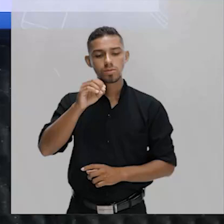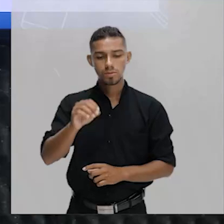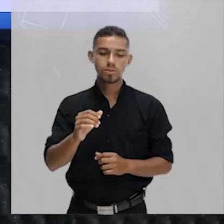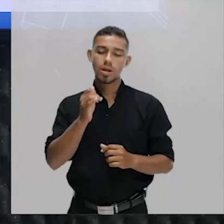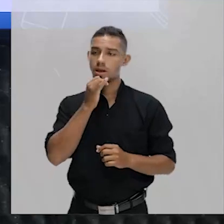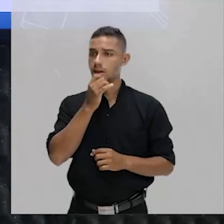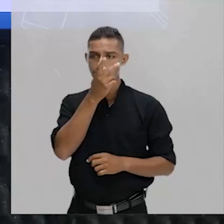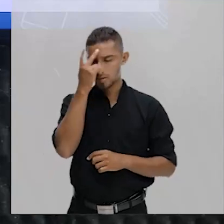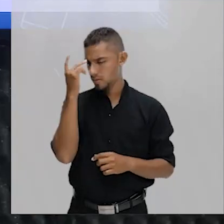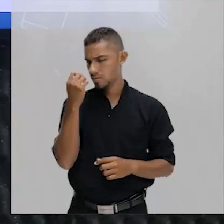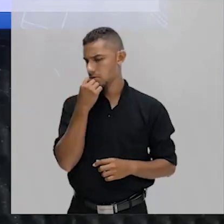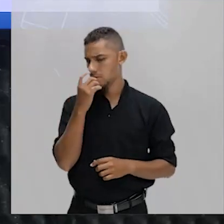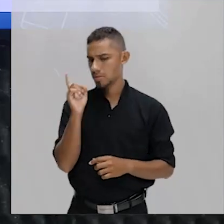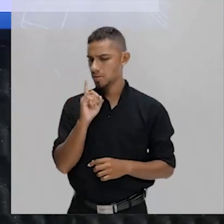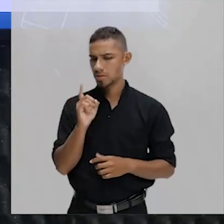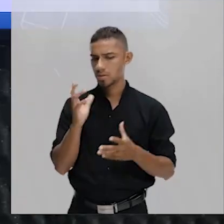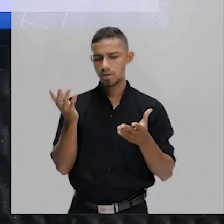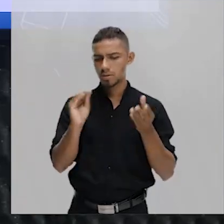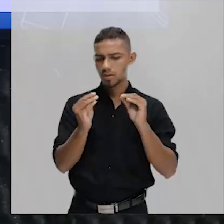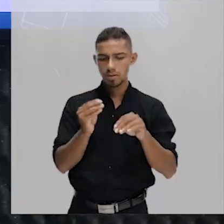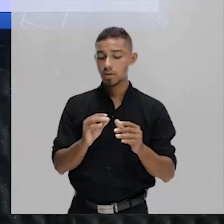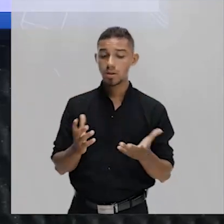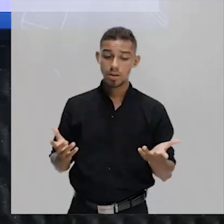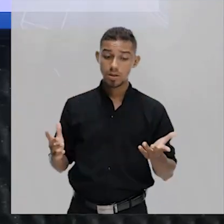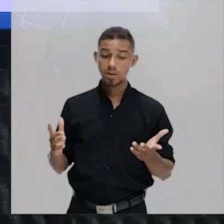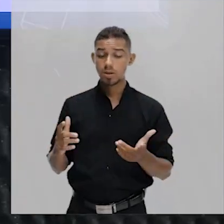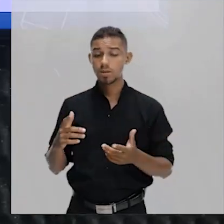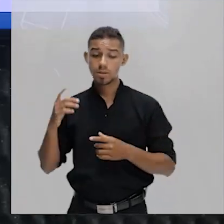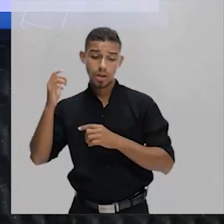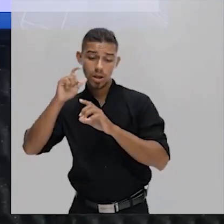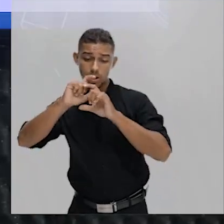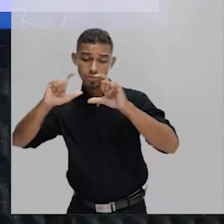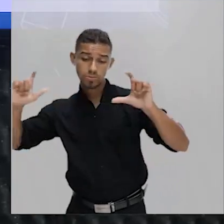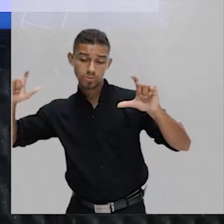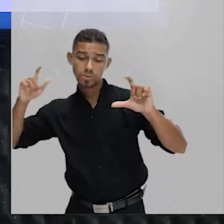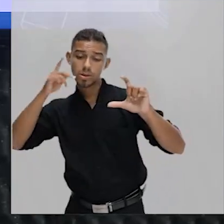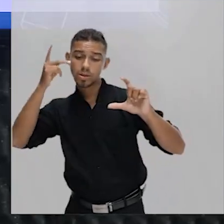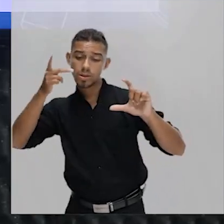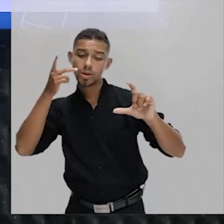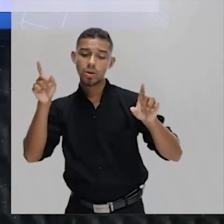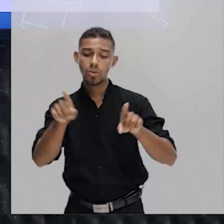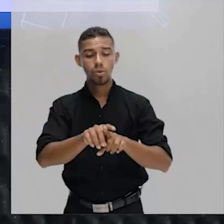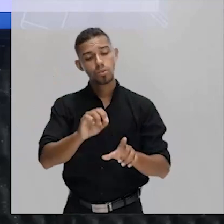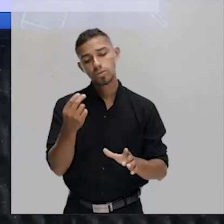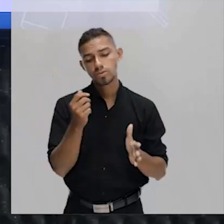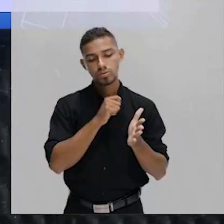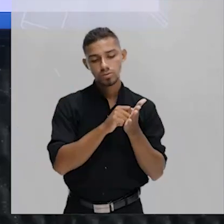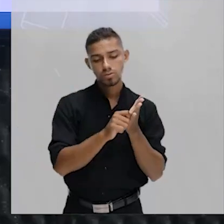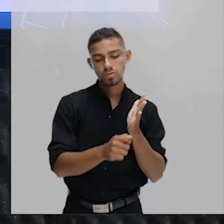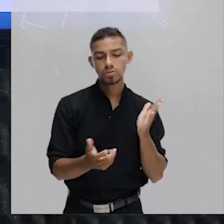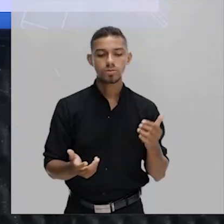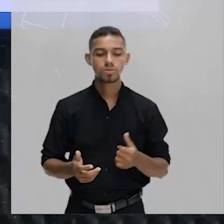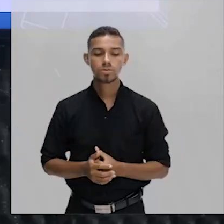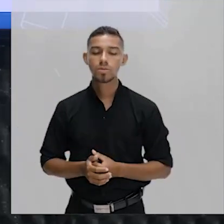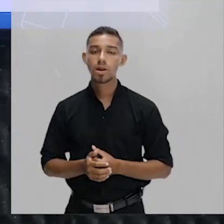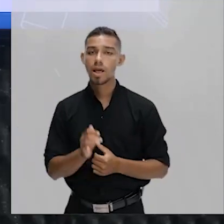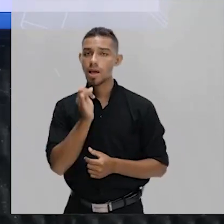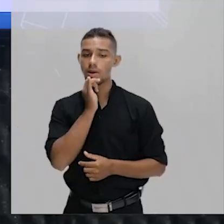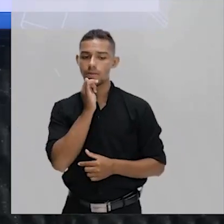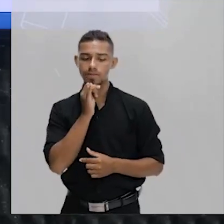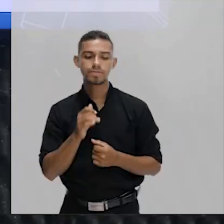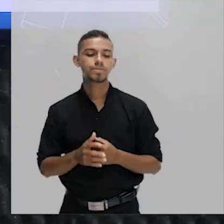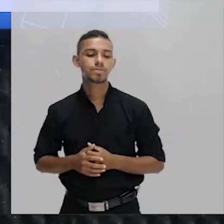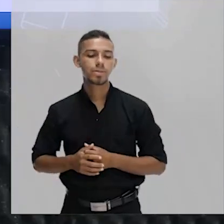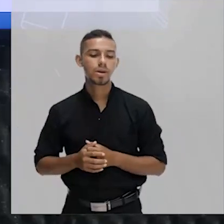vicioso? Aquele que não fica bem na frase, seja na oralidade ou na escrita. Quais são os pleonasmos viciosos? Quando eu